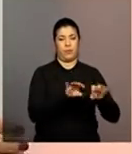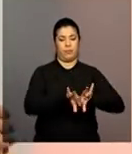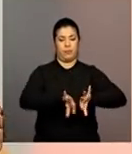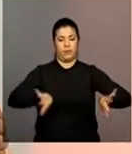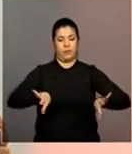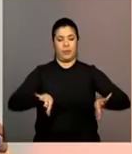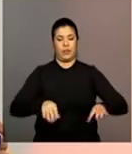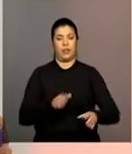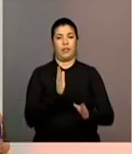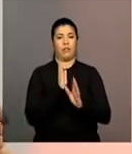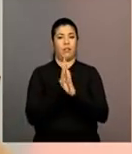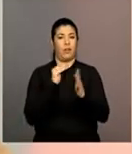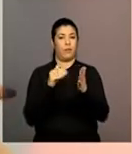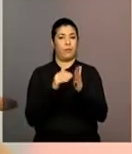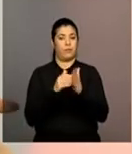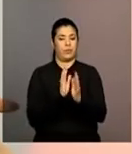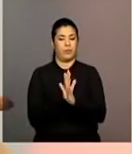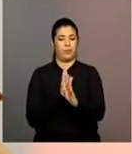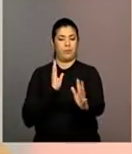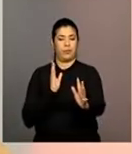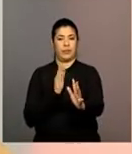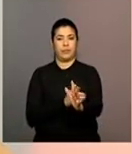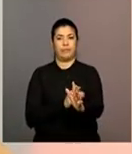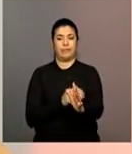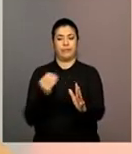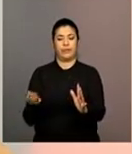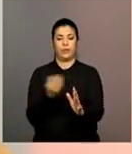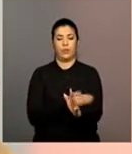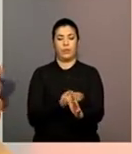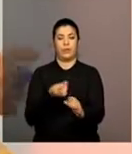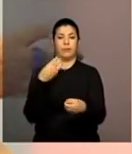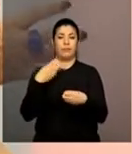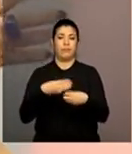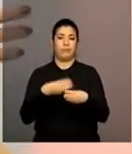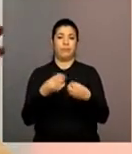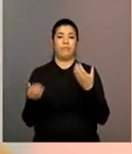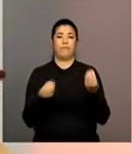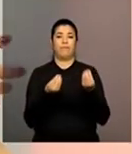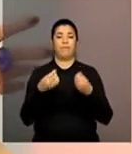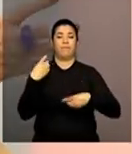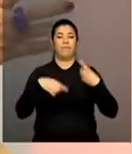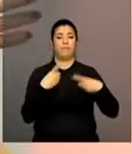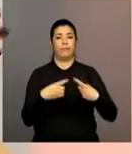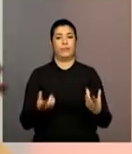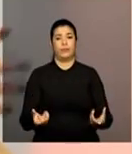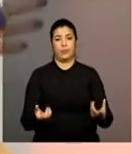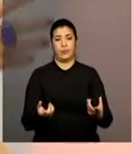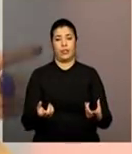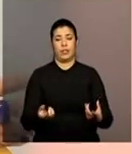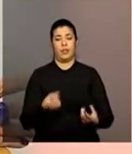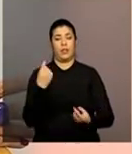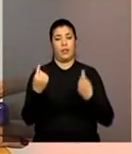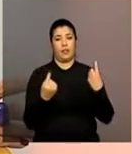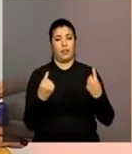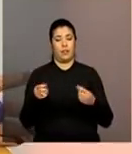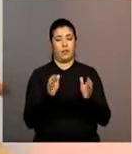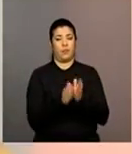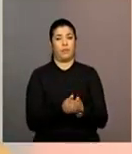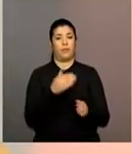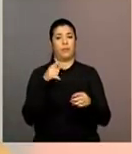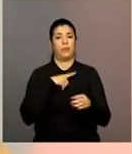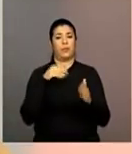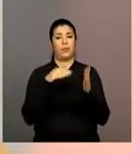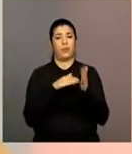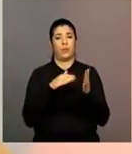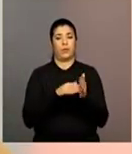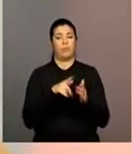estado mas que pela Fronteira se mcu na dinâmica dos nossos territórios nacionais